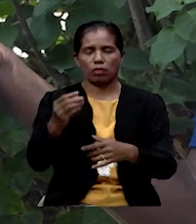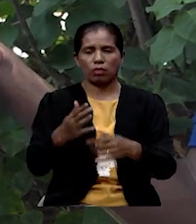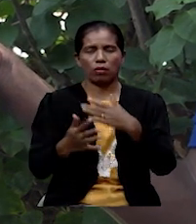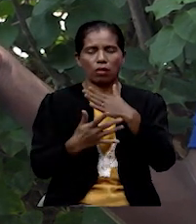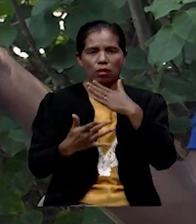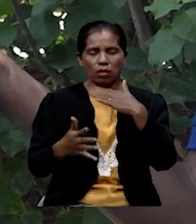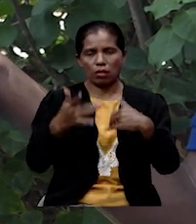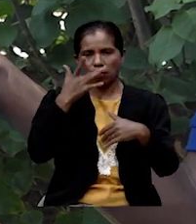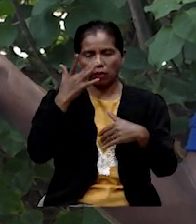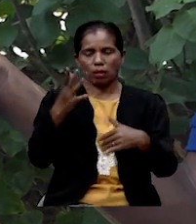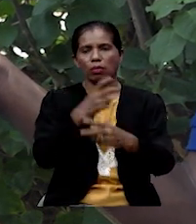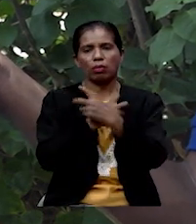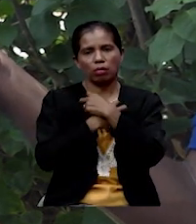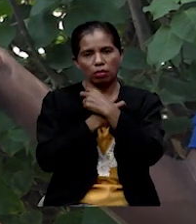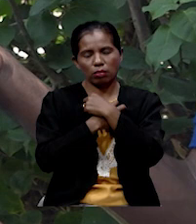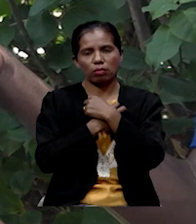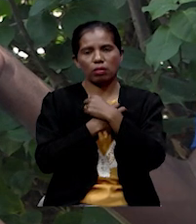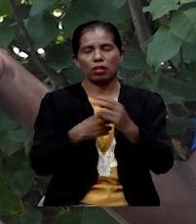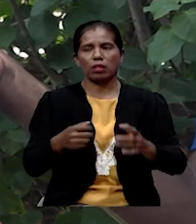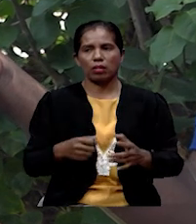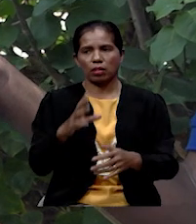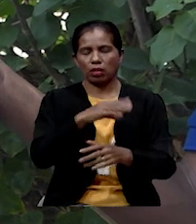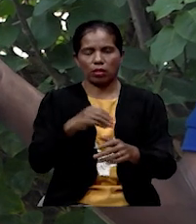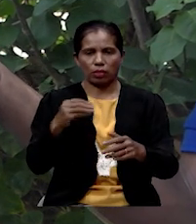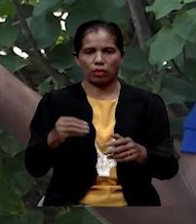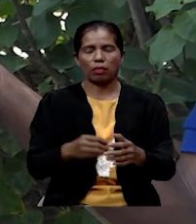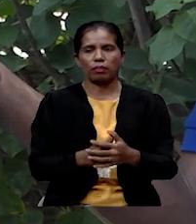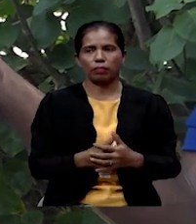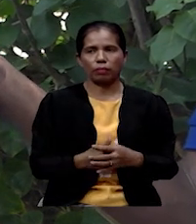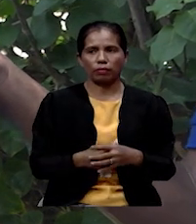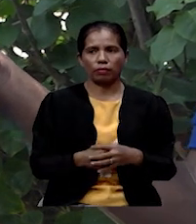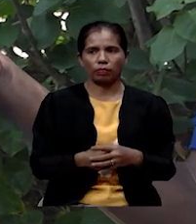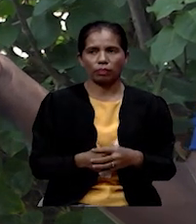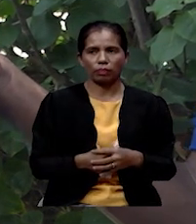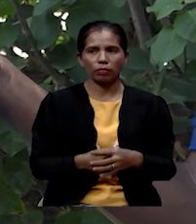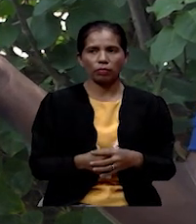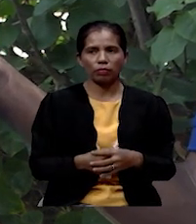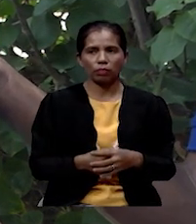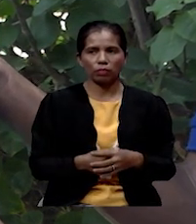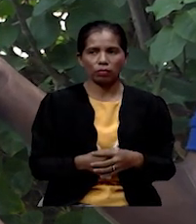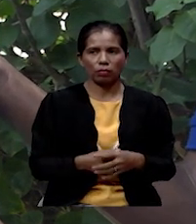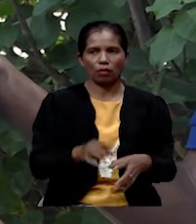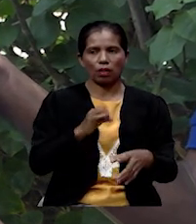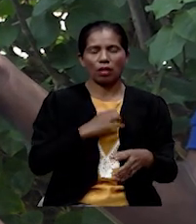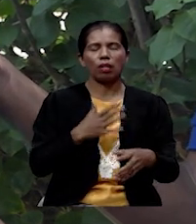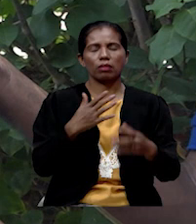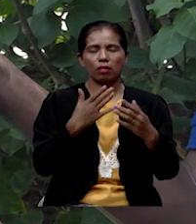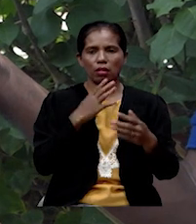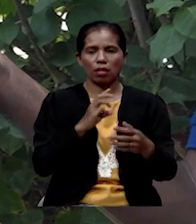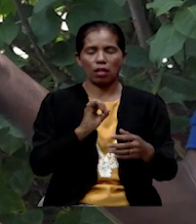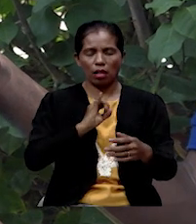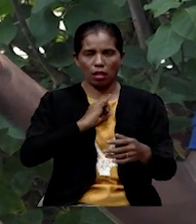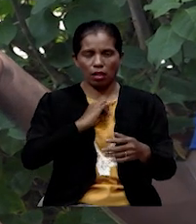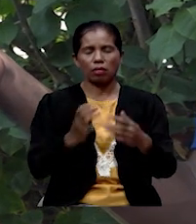rins poliquístico i mos iha kazu glomerulopatia sene nega nebe daruma balu dia pauramida hoten na sambe sene ramida